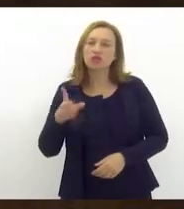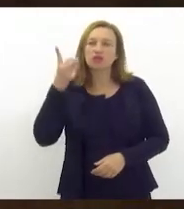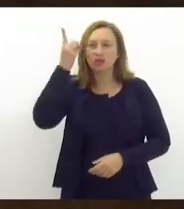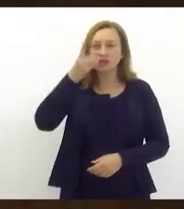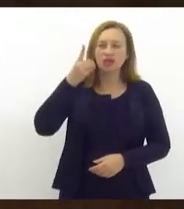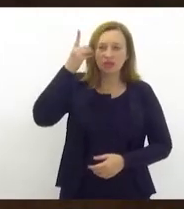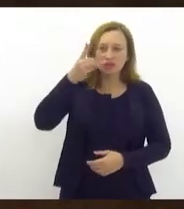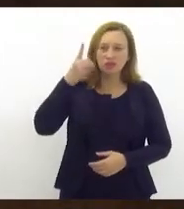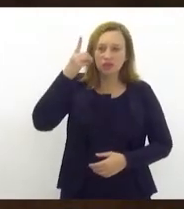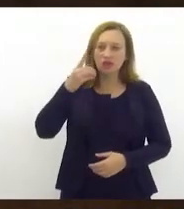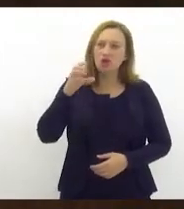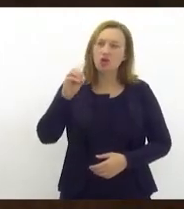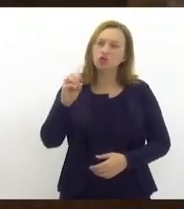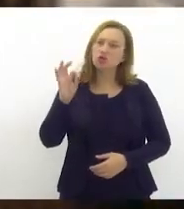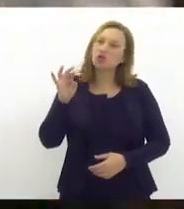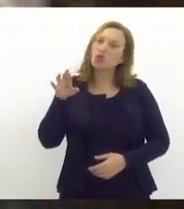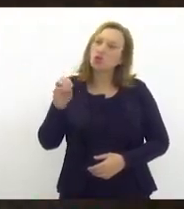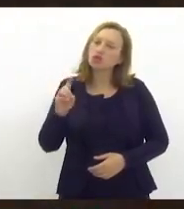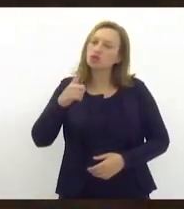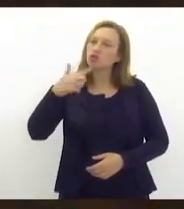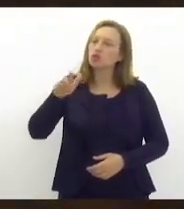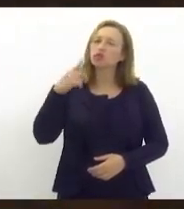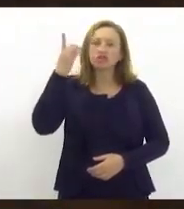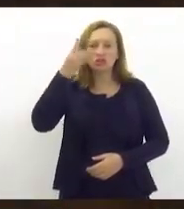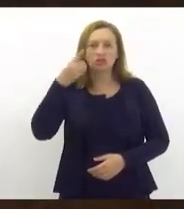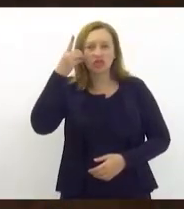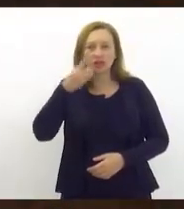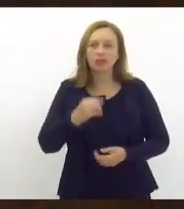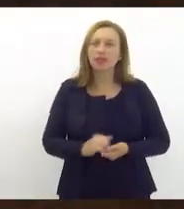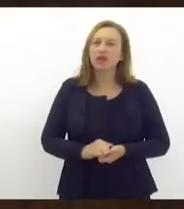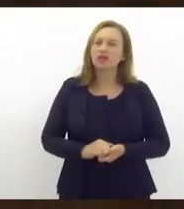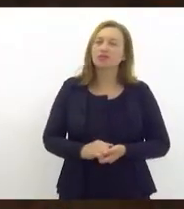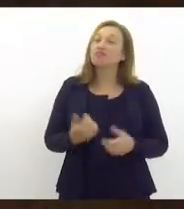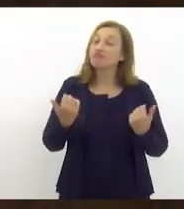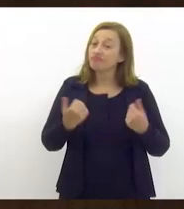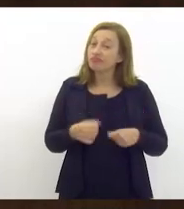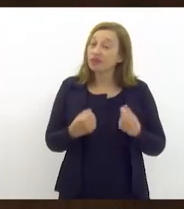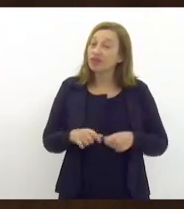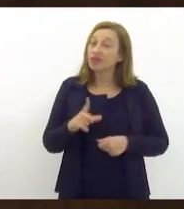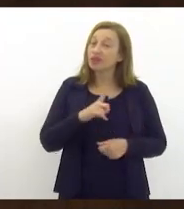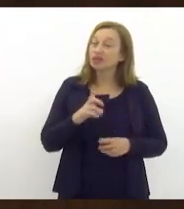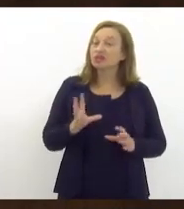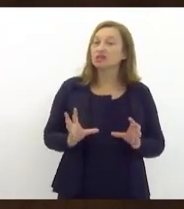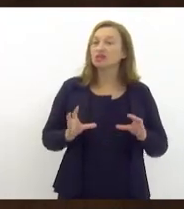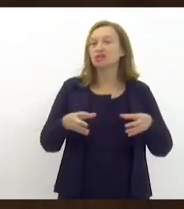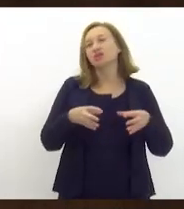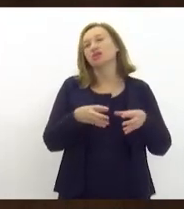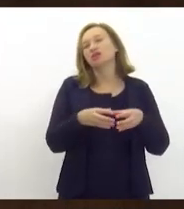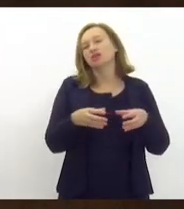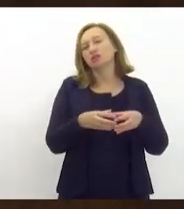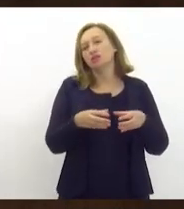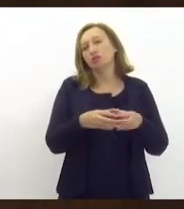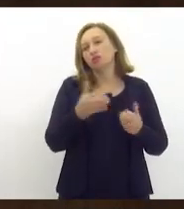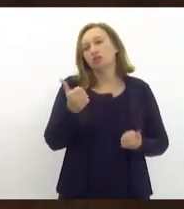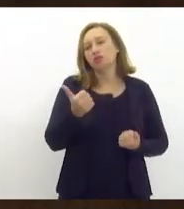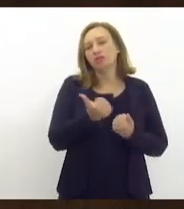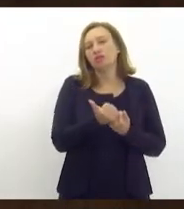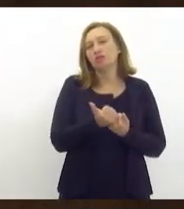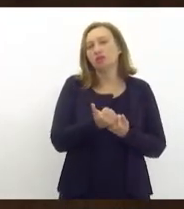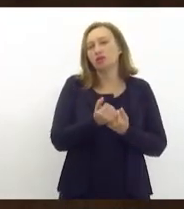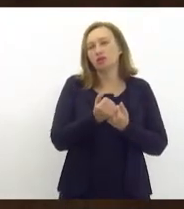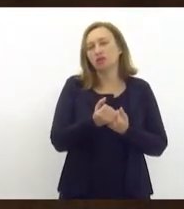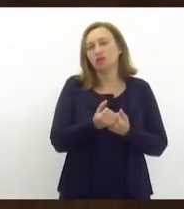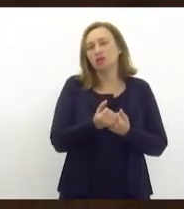deputado Otônio de Paula Pai e outros deputados, que colocam a necessidade de nós termos unidades especializadas em crimes